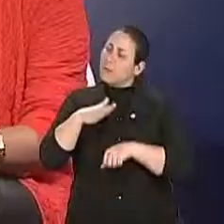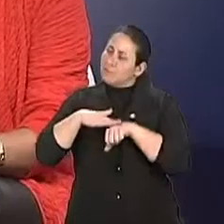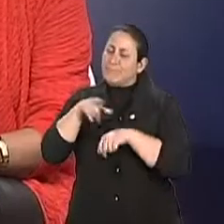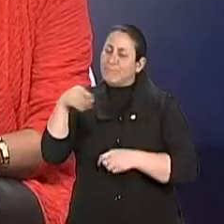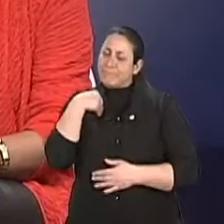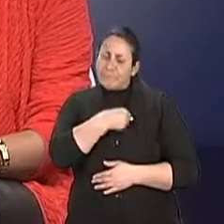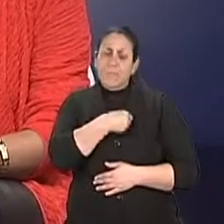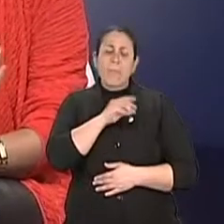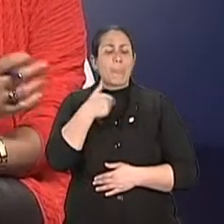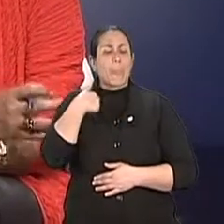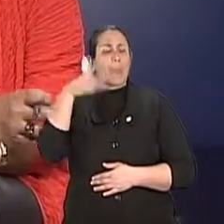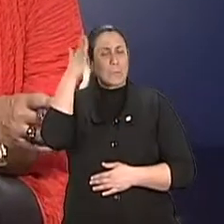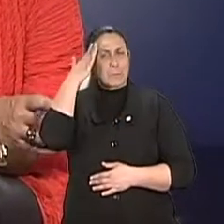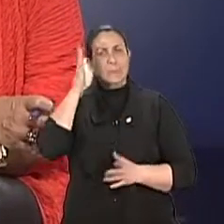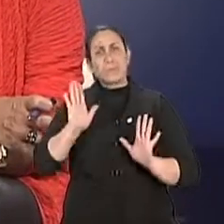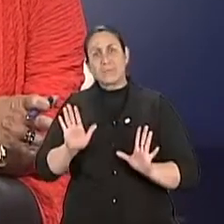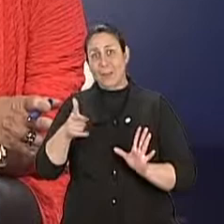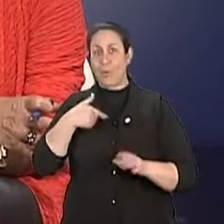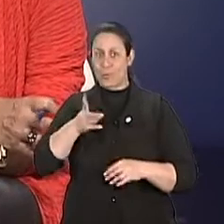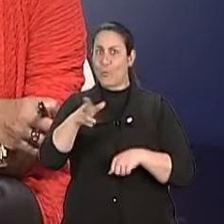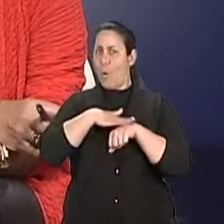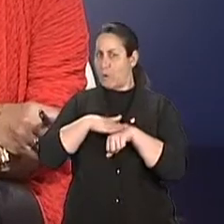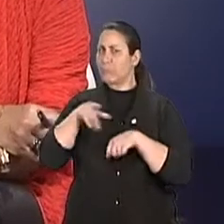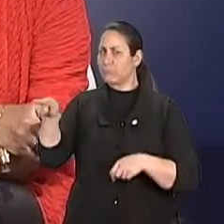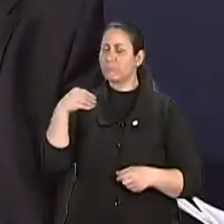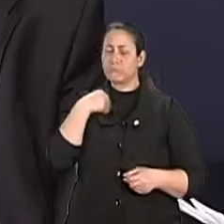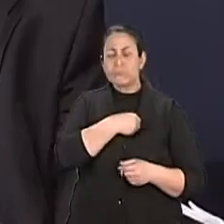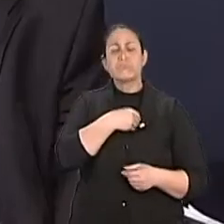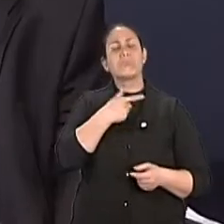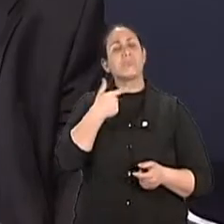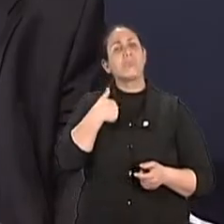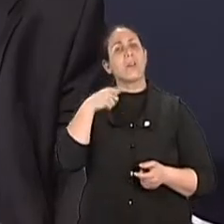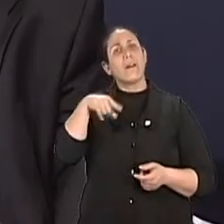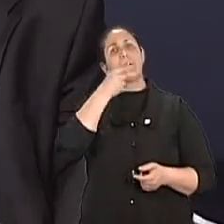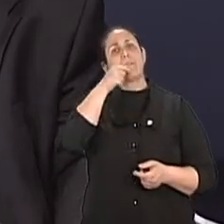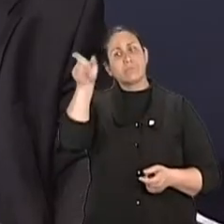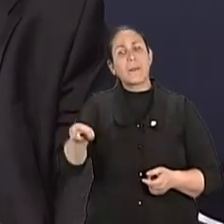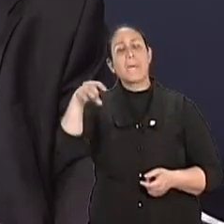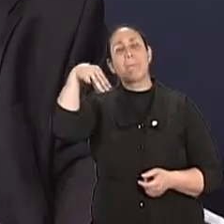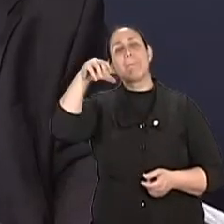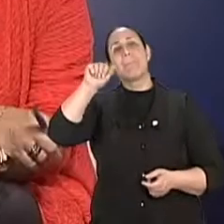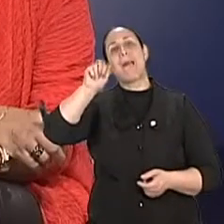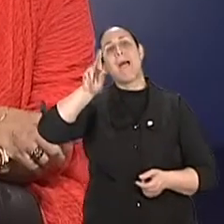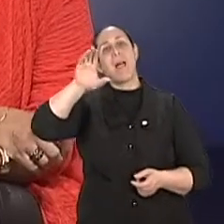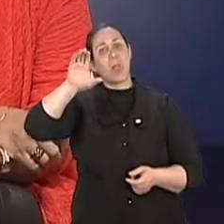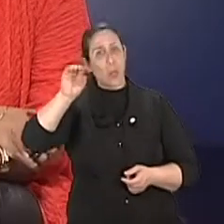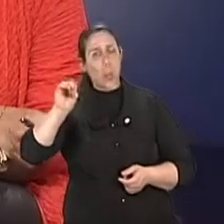da alimentação e eu continuo entrevistando aqui, então, o ortopedista, o doutor Marco Telekin,